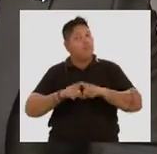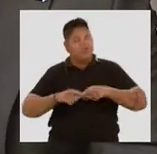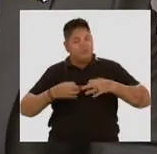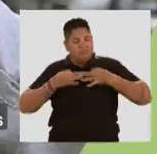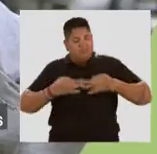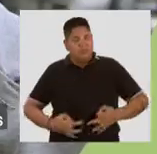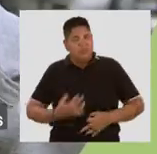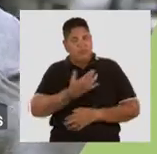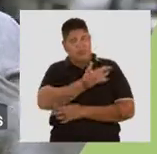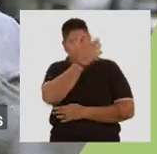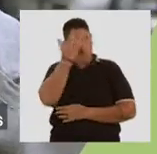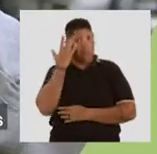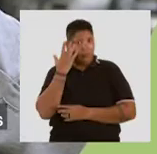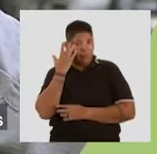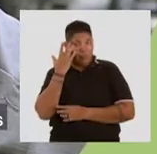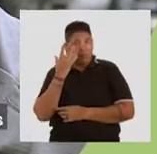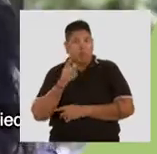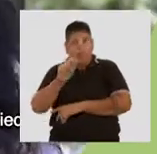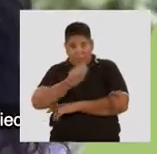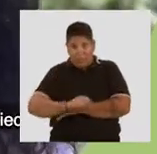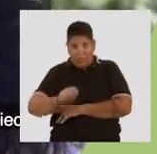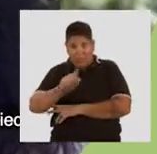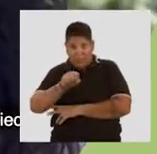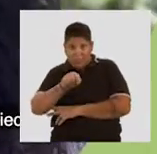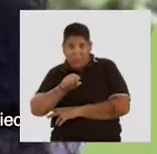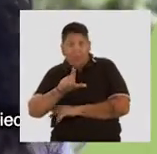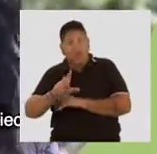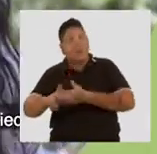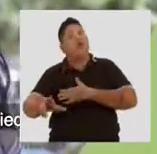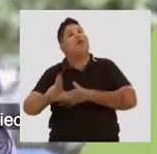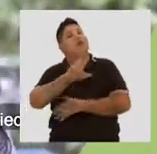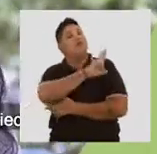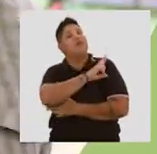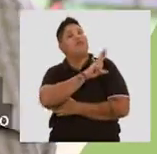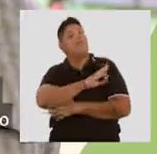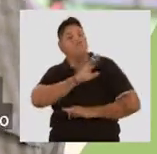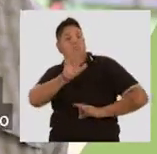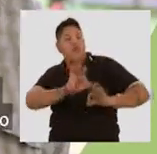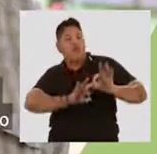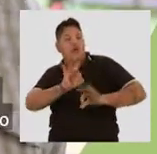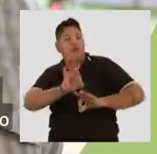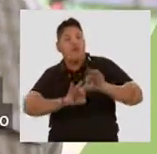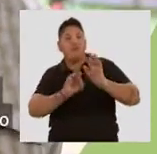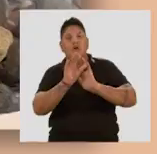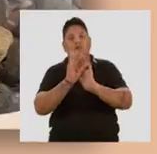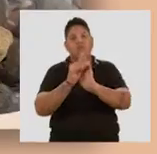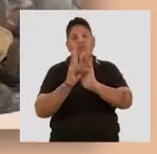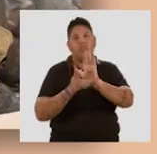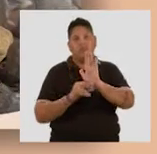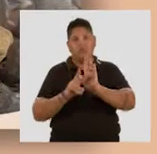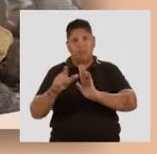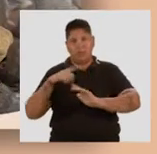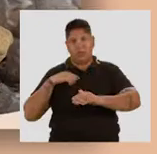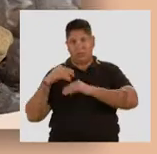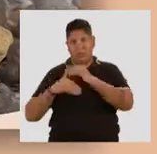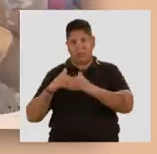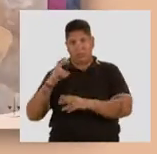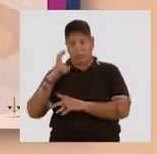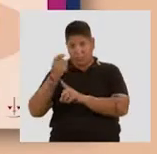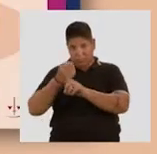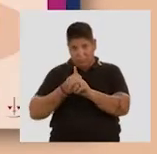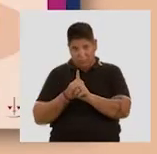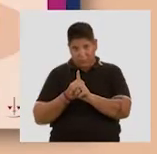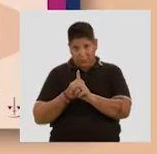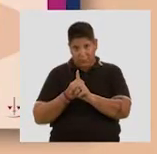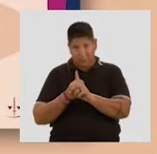das pessoas. A agência de comunicação Empresa Oficina é a responsável pela elaboração e criação do conteúdo, que será desenvolvido